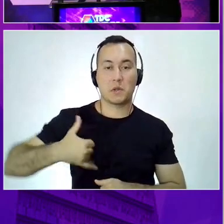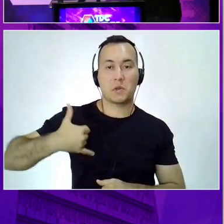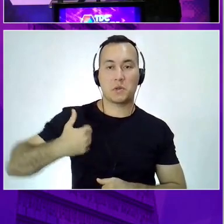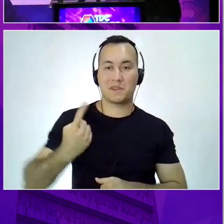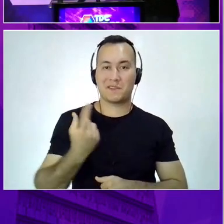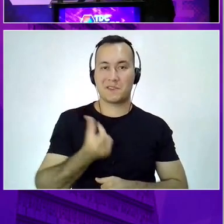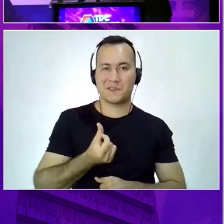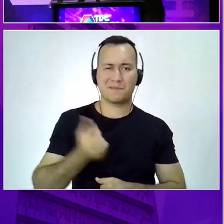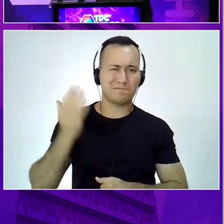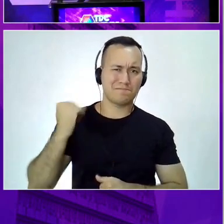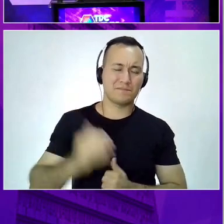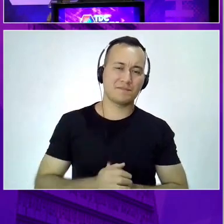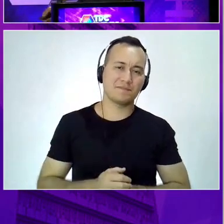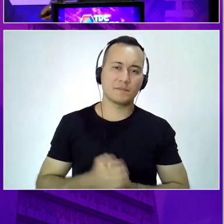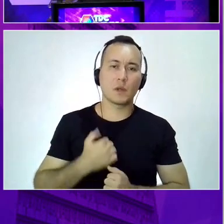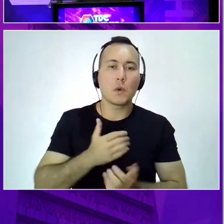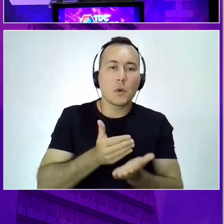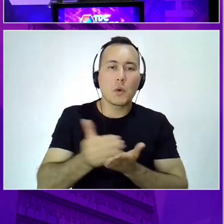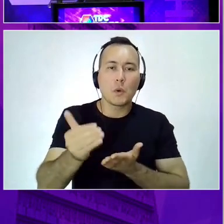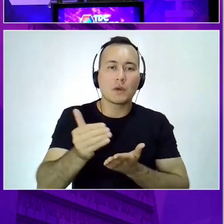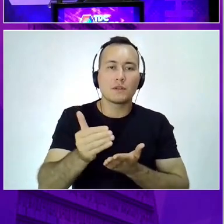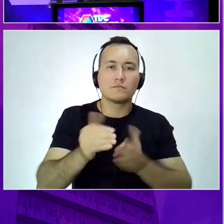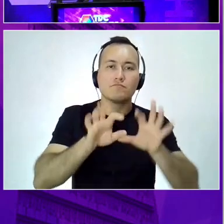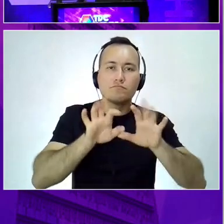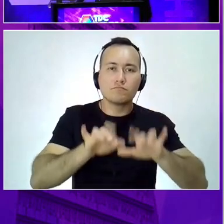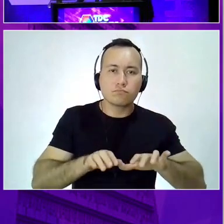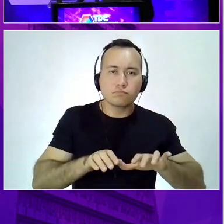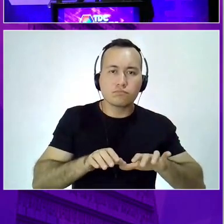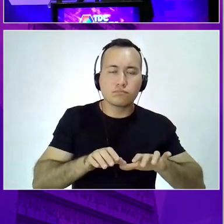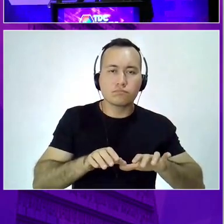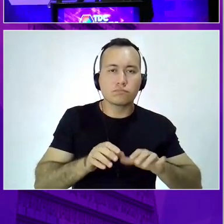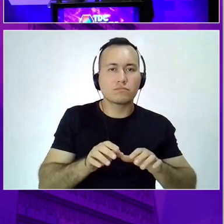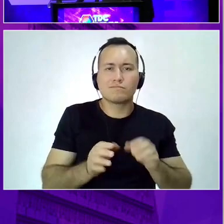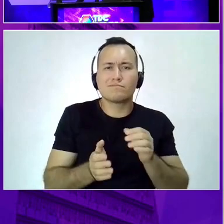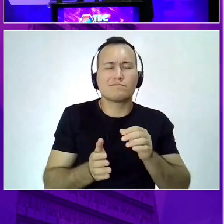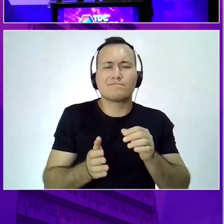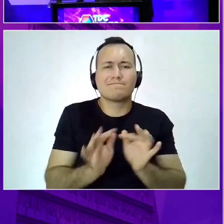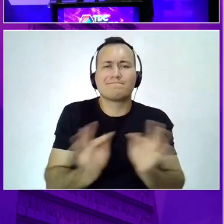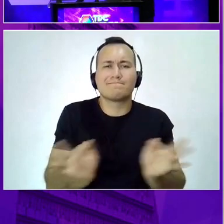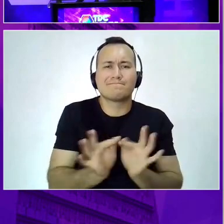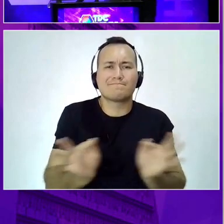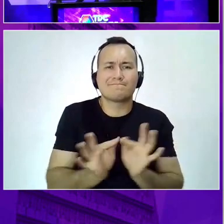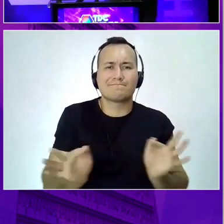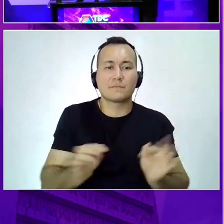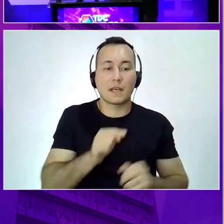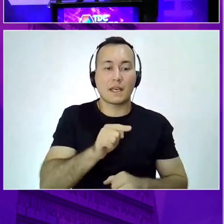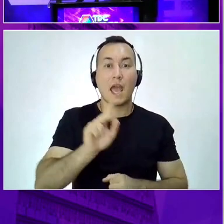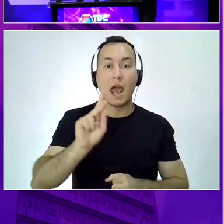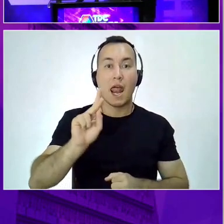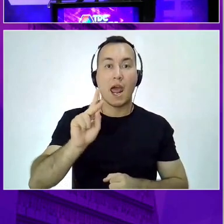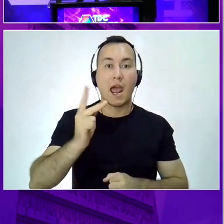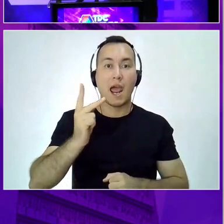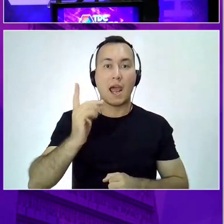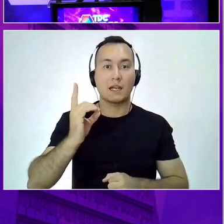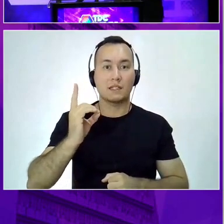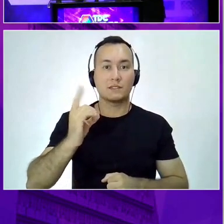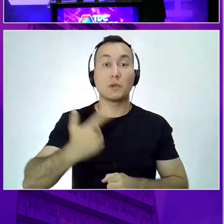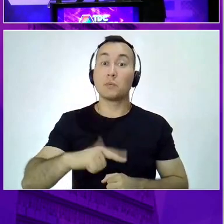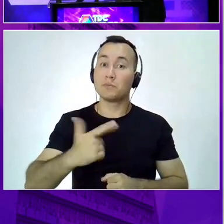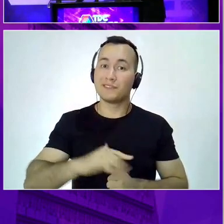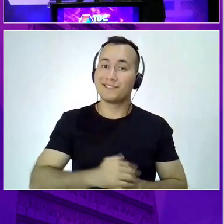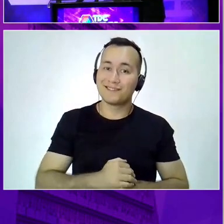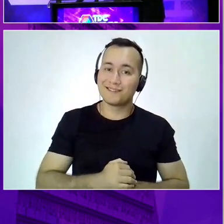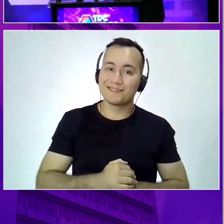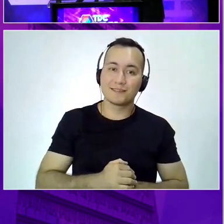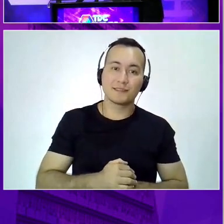com MSX, né, no computadorzinho mais antigo aí, que não tinha HD, eu vou mostrar uma foto dele, né? E trabalhei com várias linguagens,